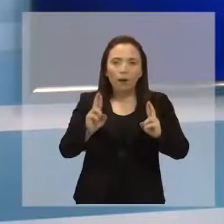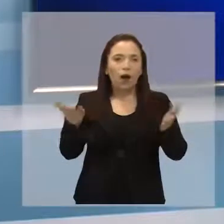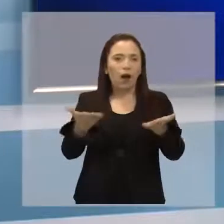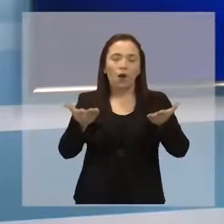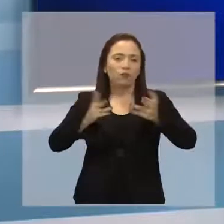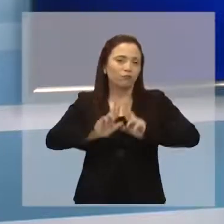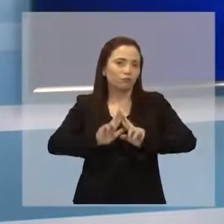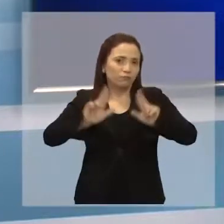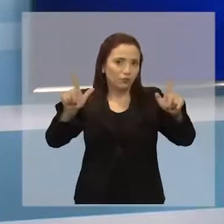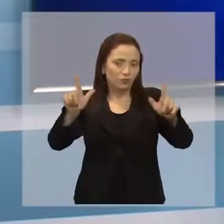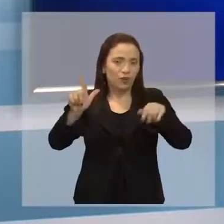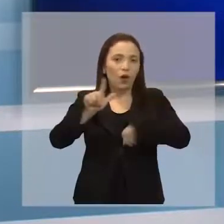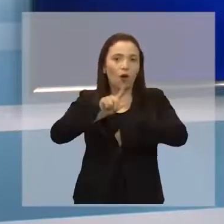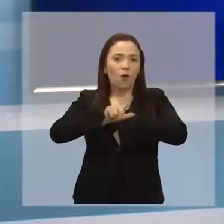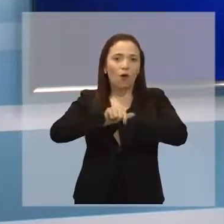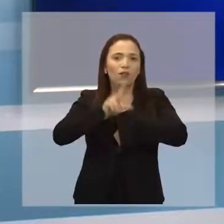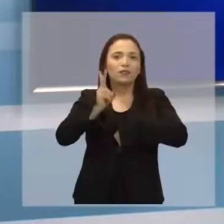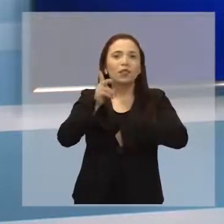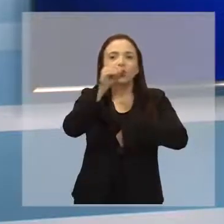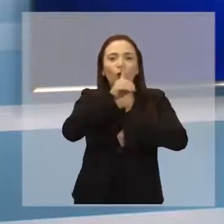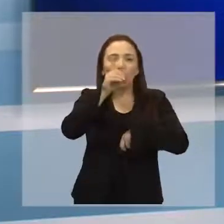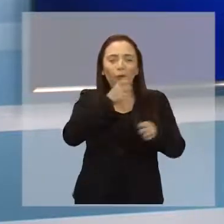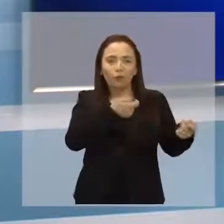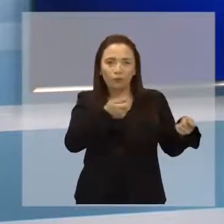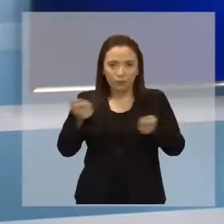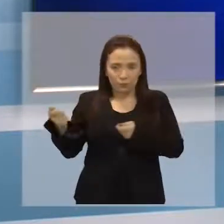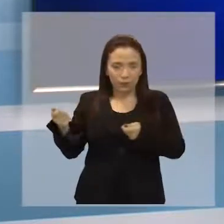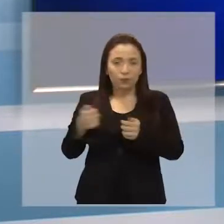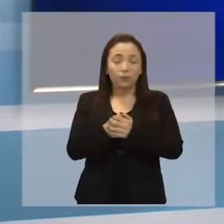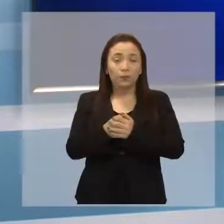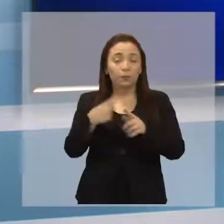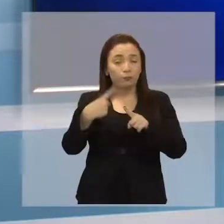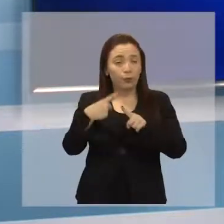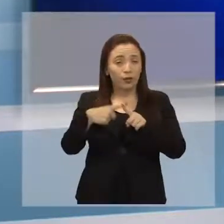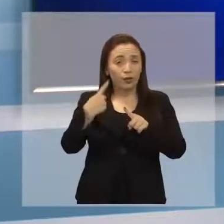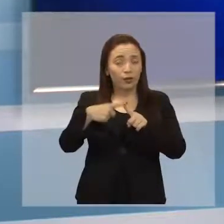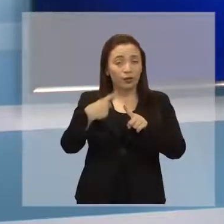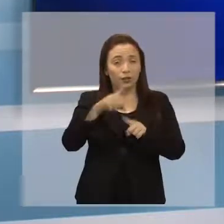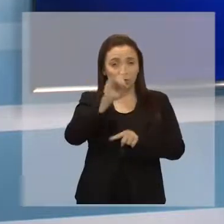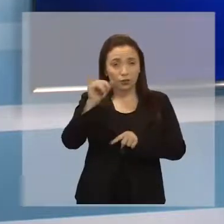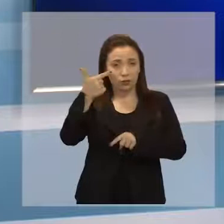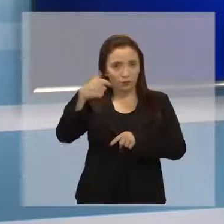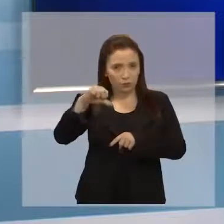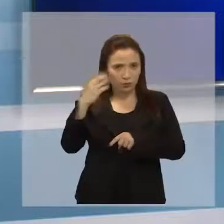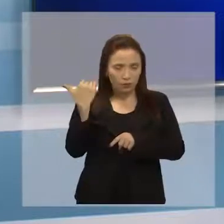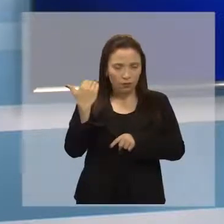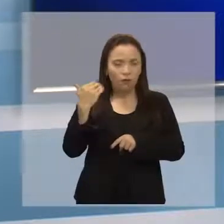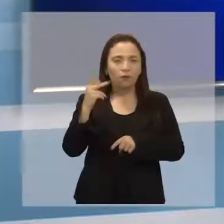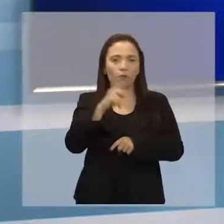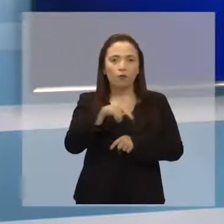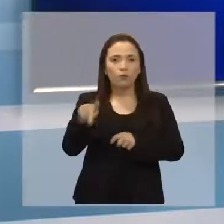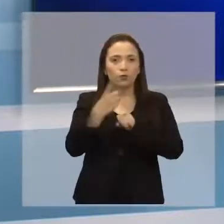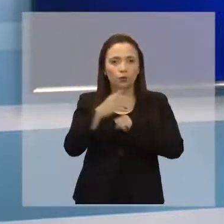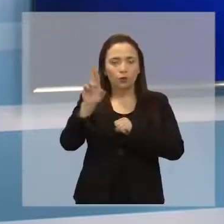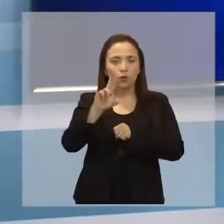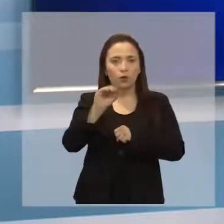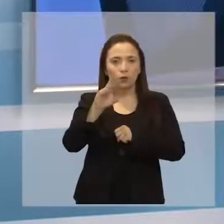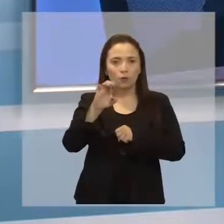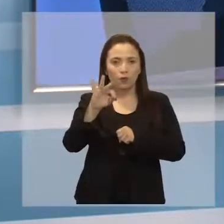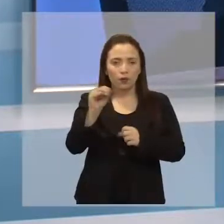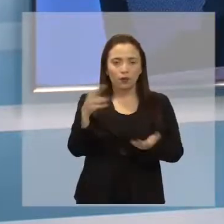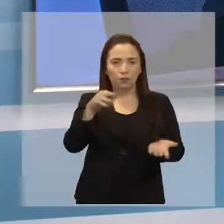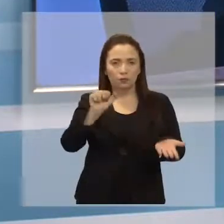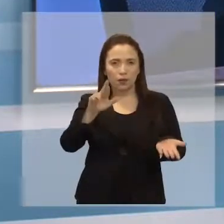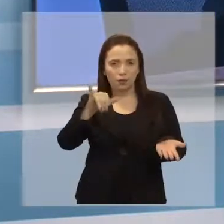domingos e em seus horários alternativos. É que no último dia 29 nos deixou o professor doutor Roberto